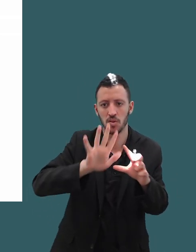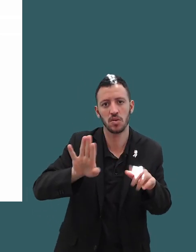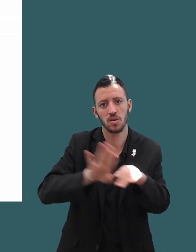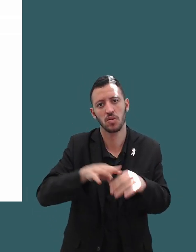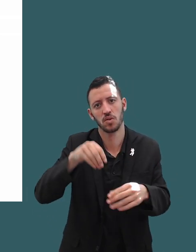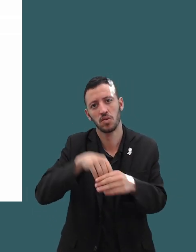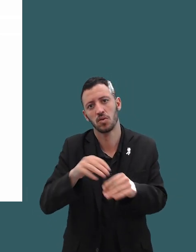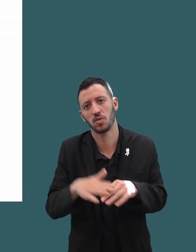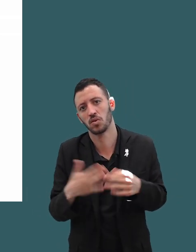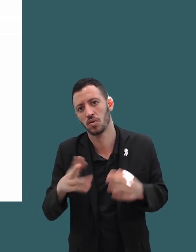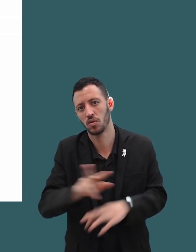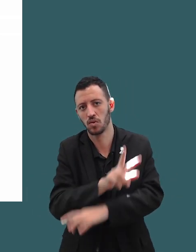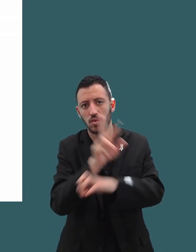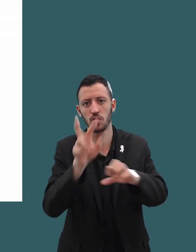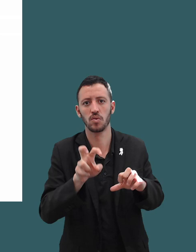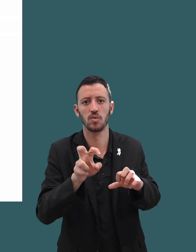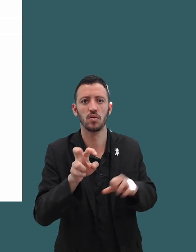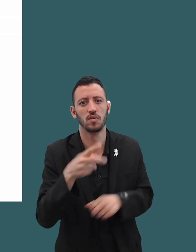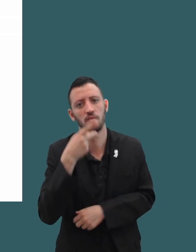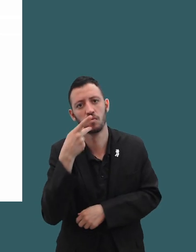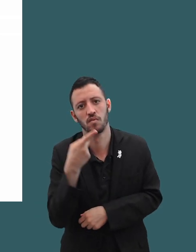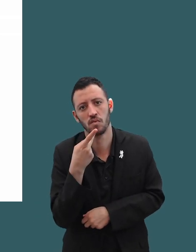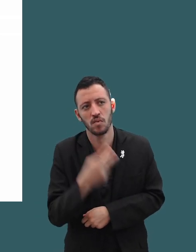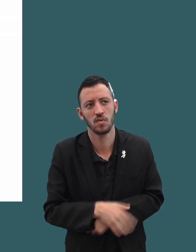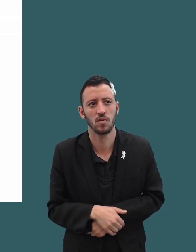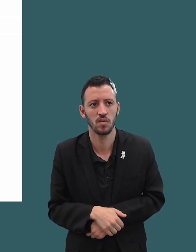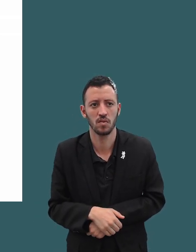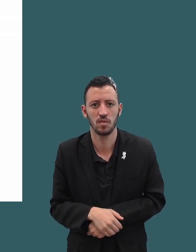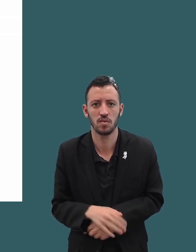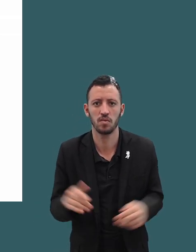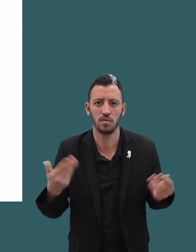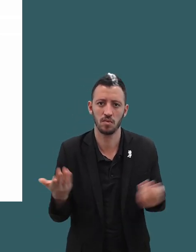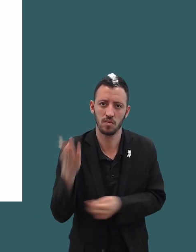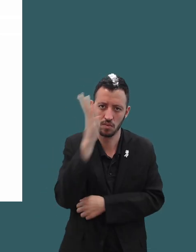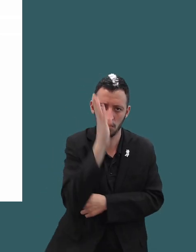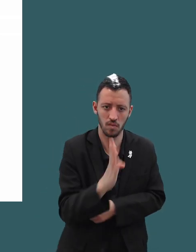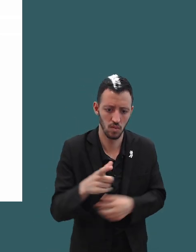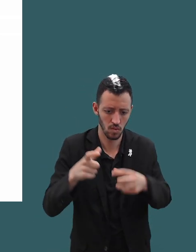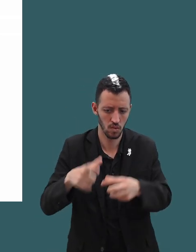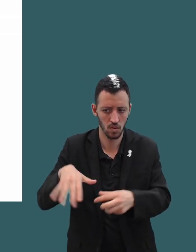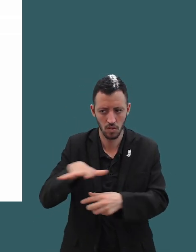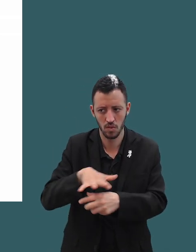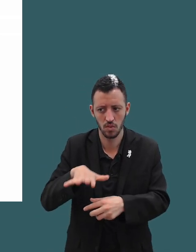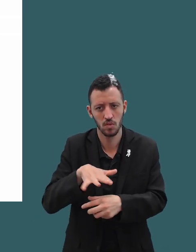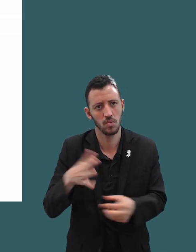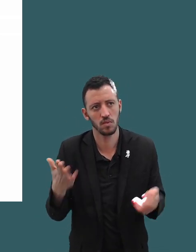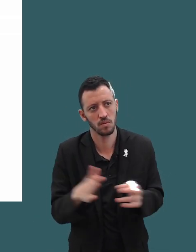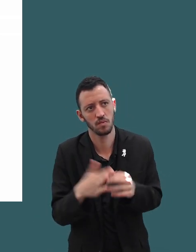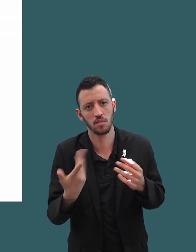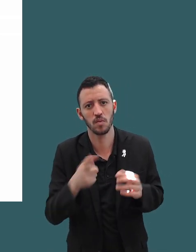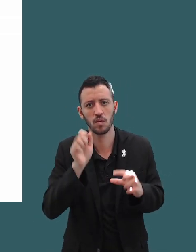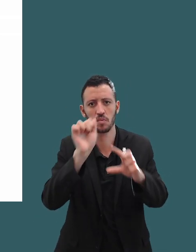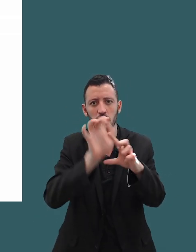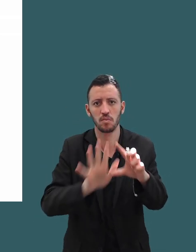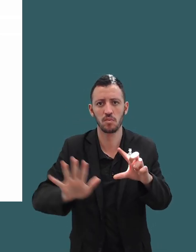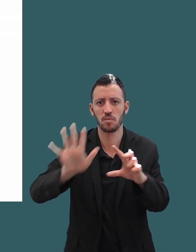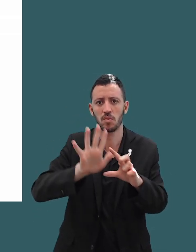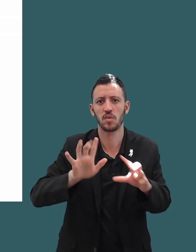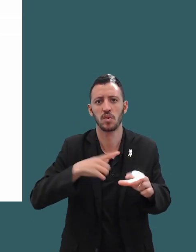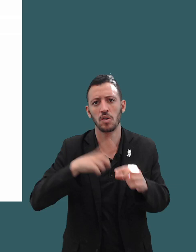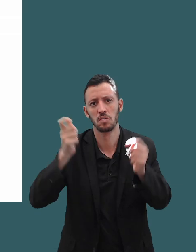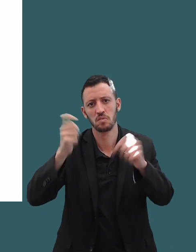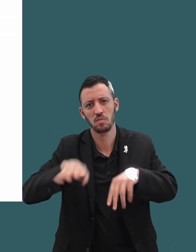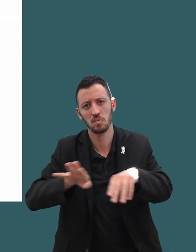entes que vivem sobre a entidade nacional, né? Então, o Brasil tem um território, a lei vale no Brasil, a plataforma está voando lá em